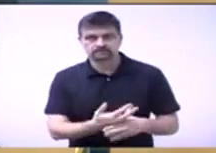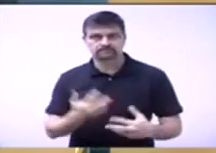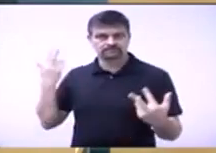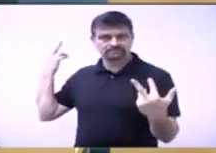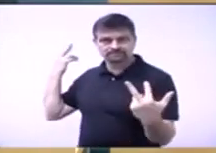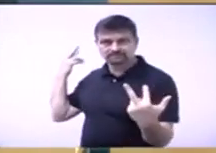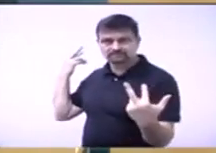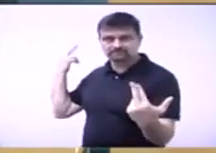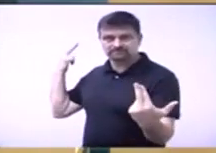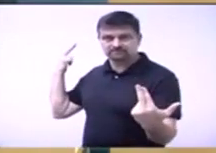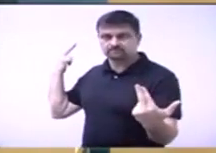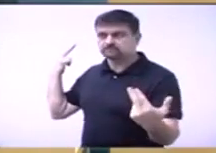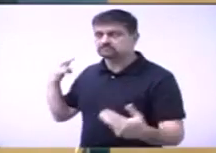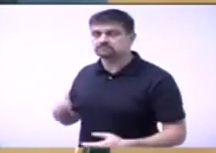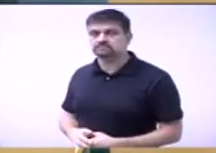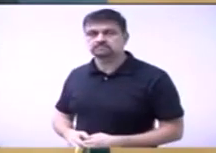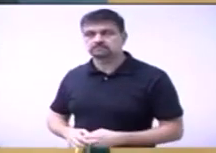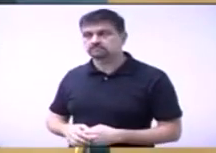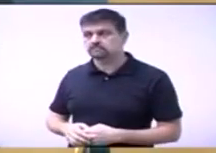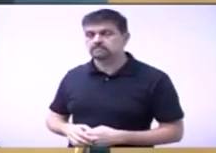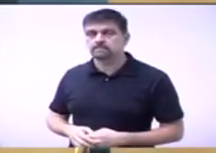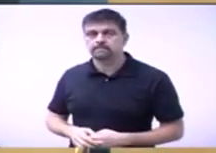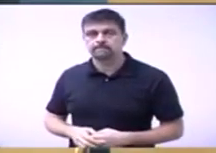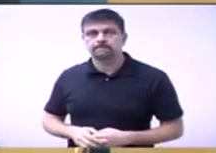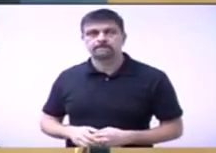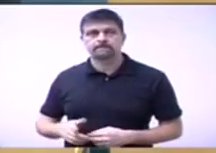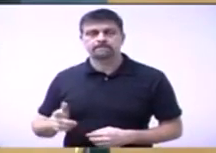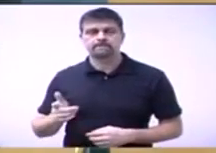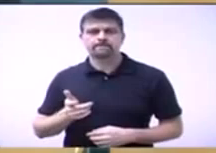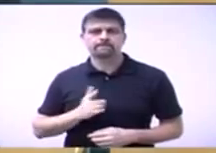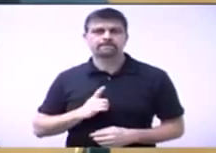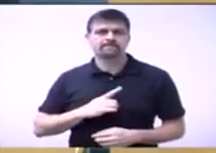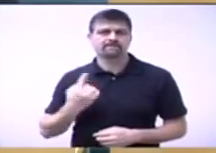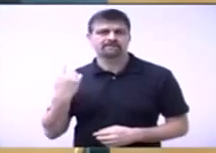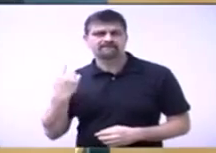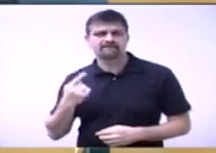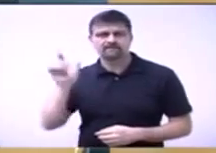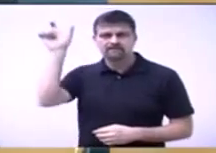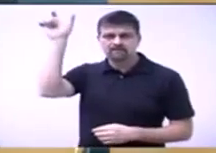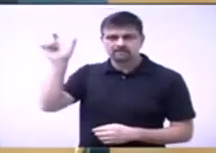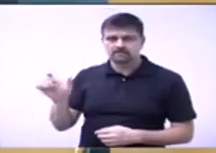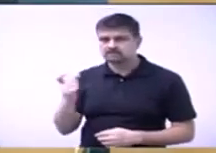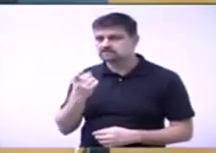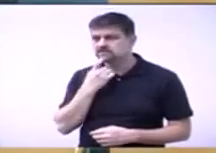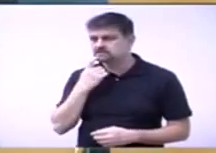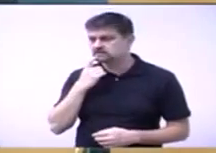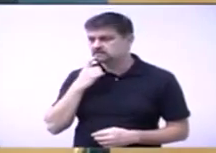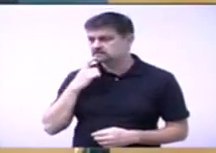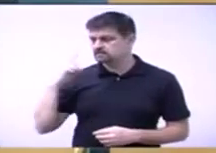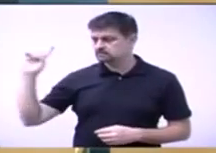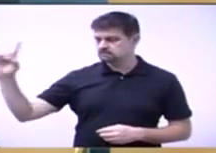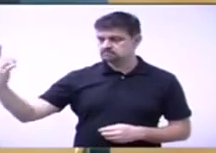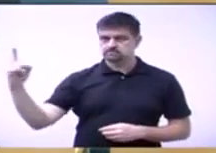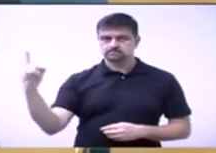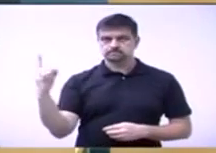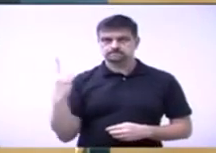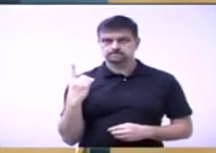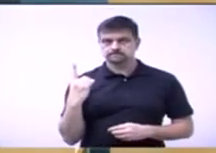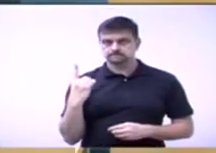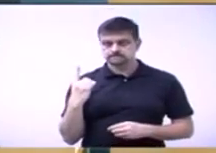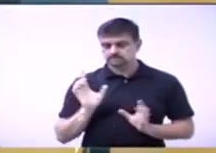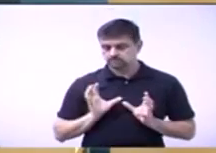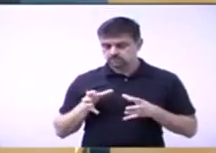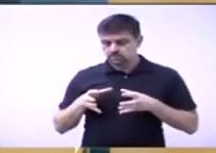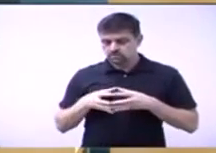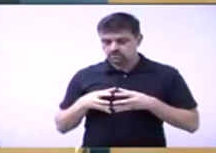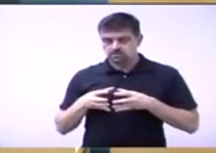aconteceu no PSB naquela época. Na época veio uma pessoa de Campinas aqui, interditou o partido